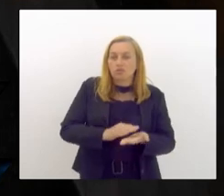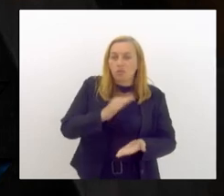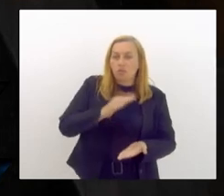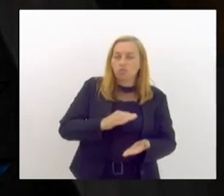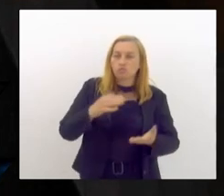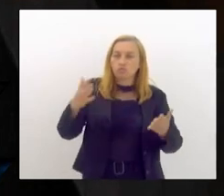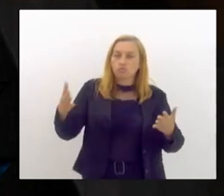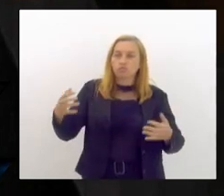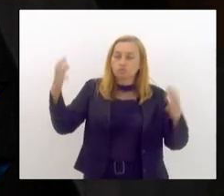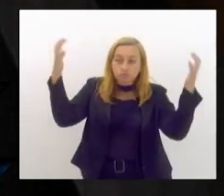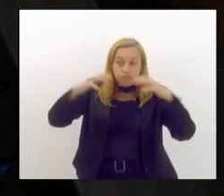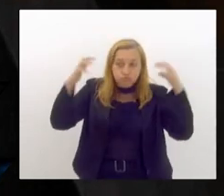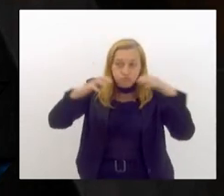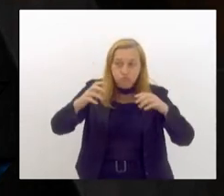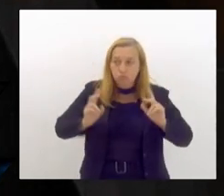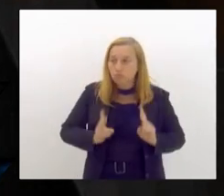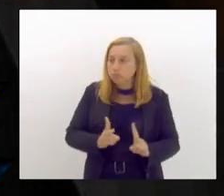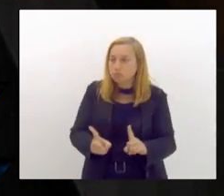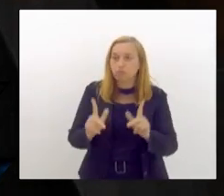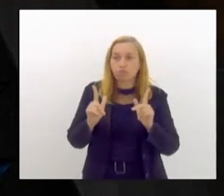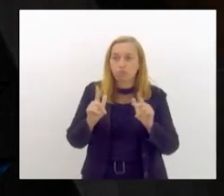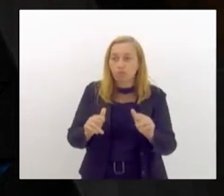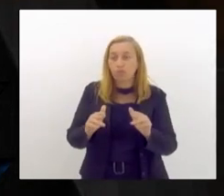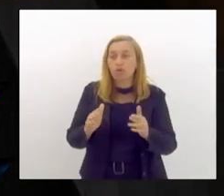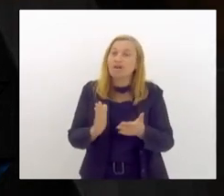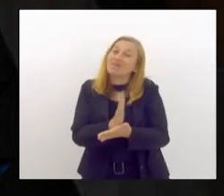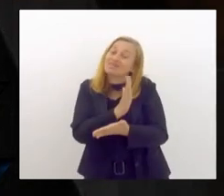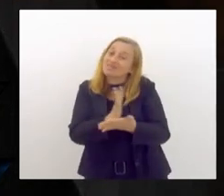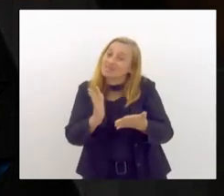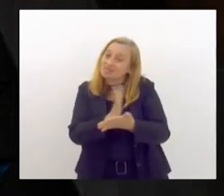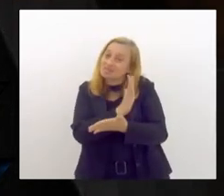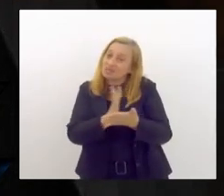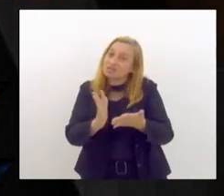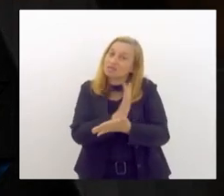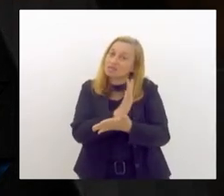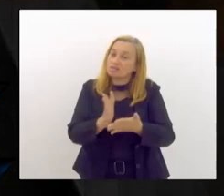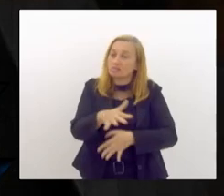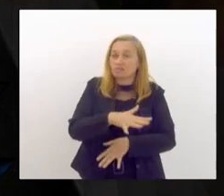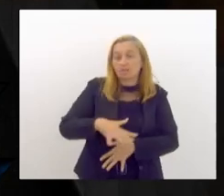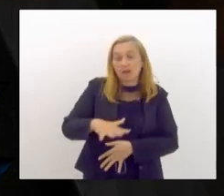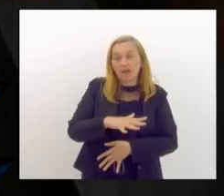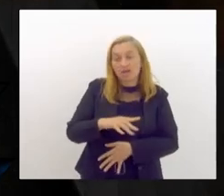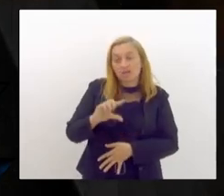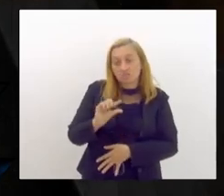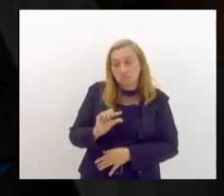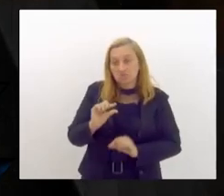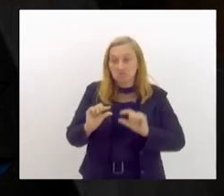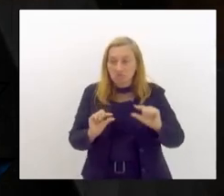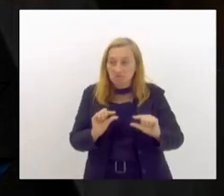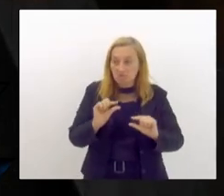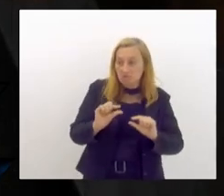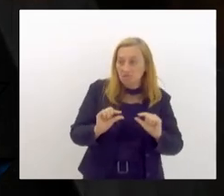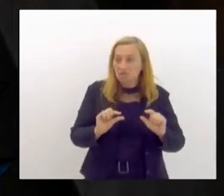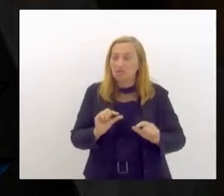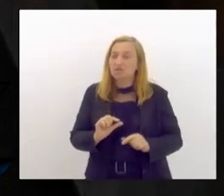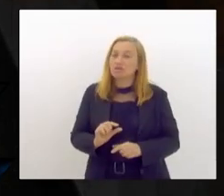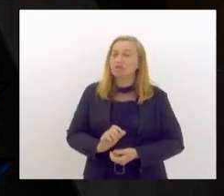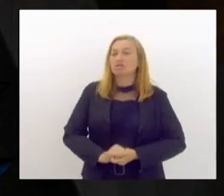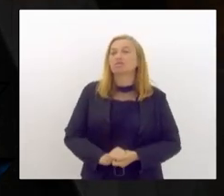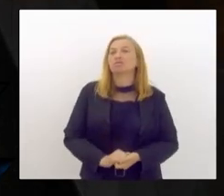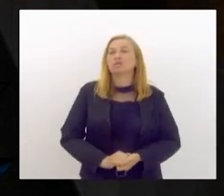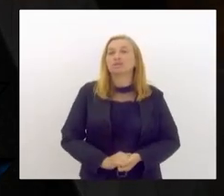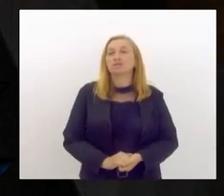chuva continua o mesmo, mas muitas vezes cai em áreas pequenas, áreas